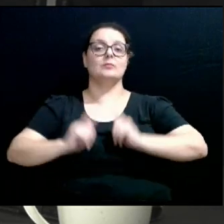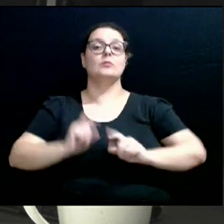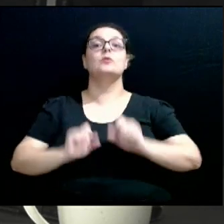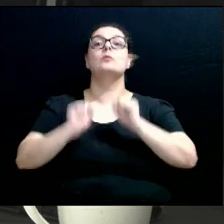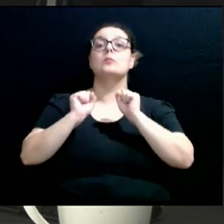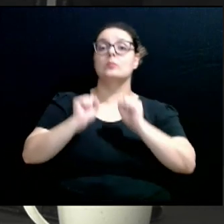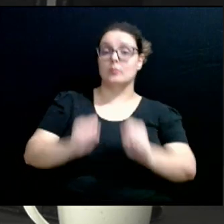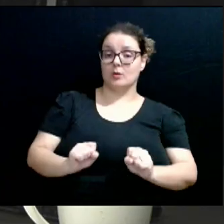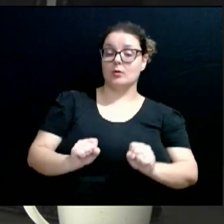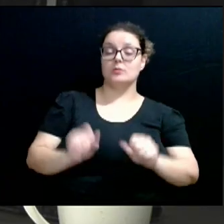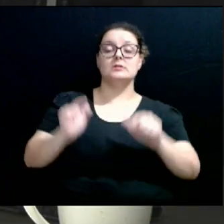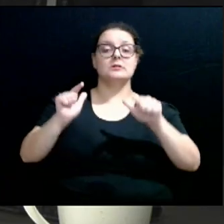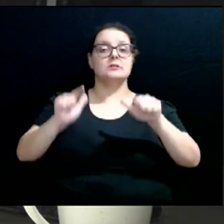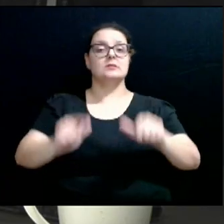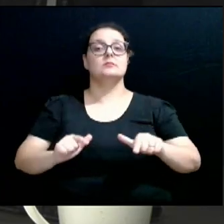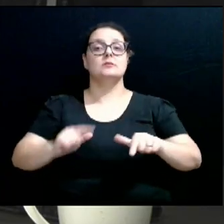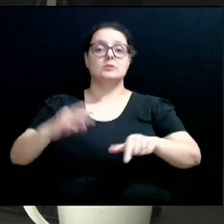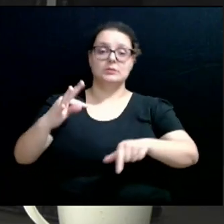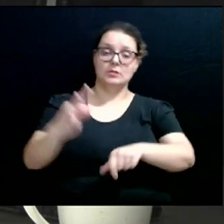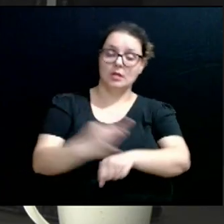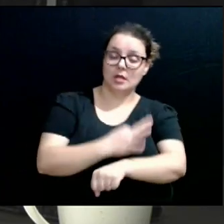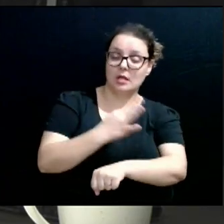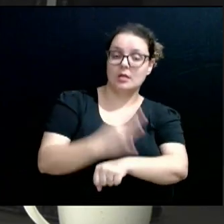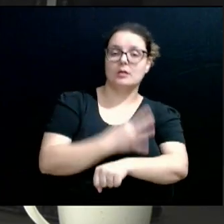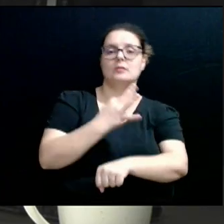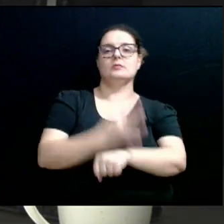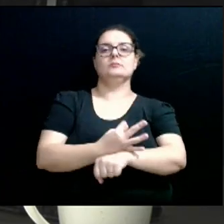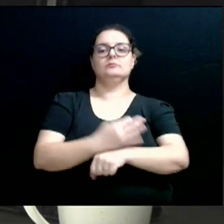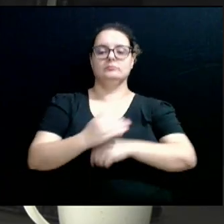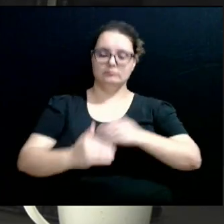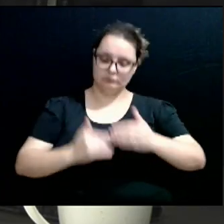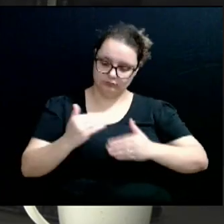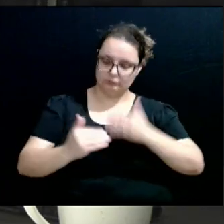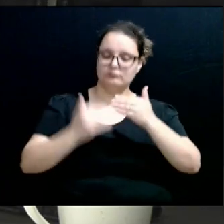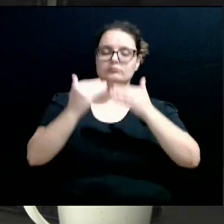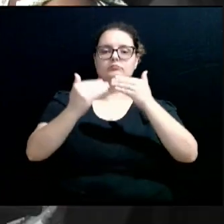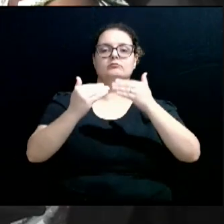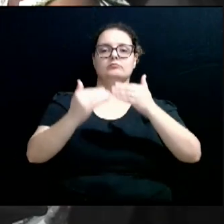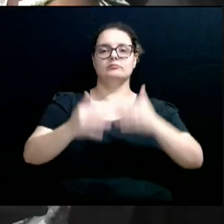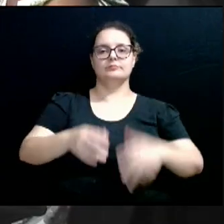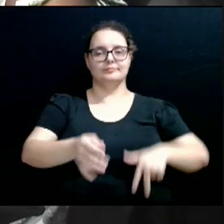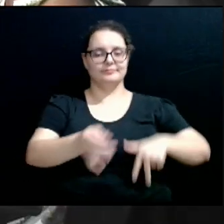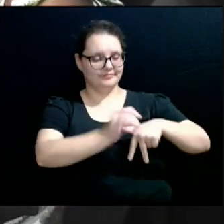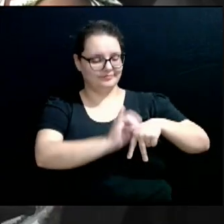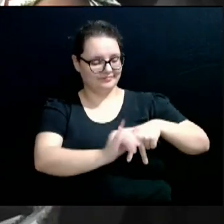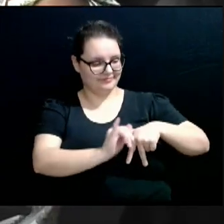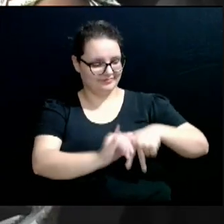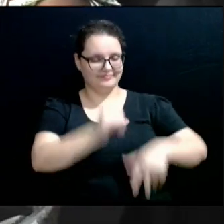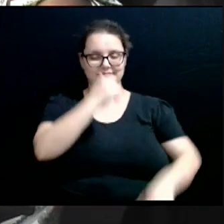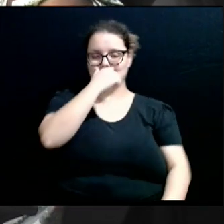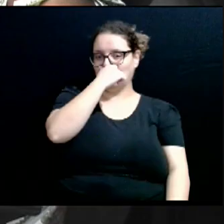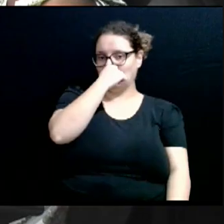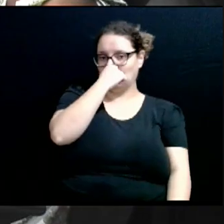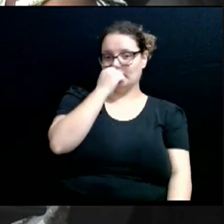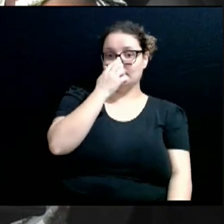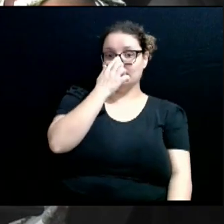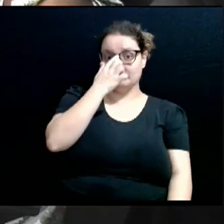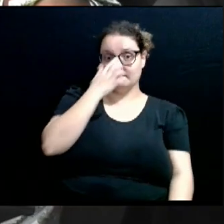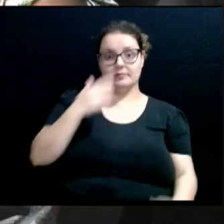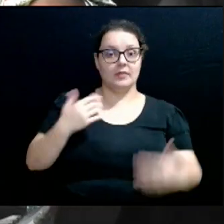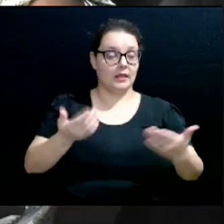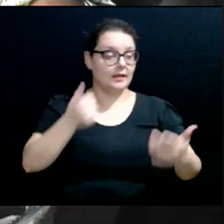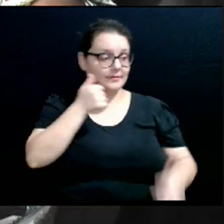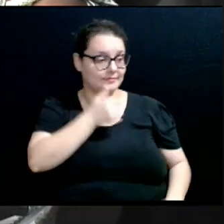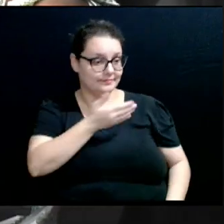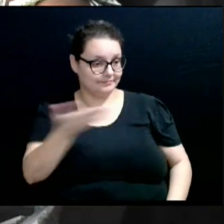de resistência e reconstrução das narrativas. É isso, meninas. Bom, a